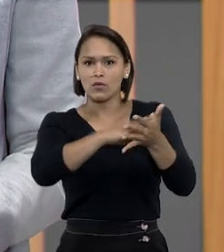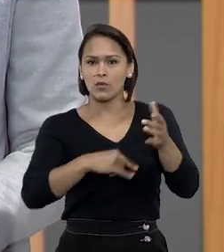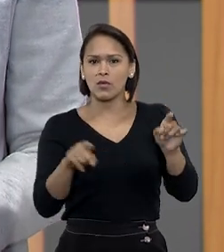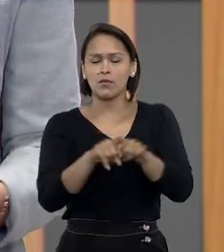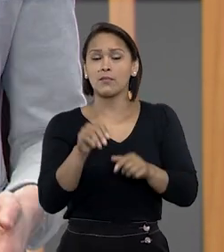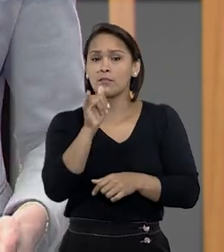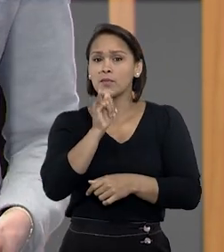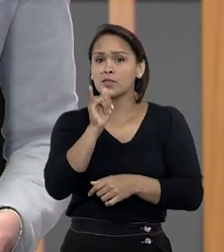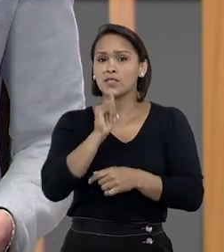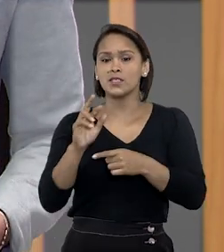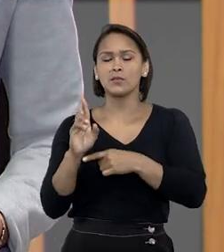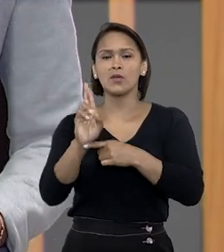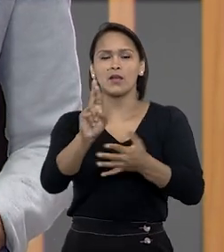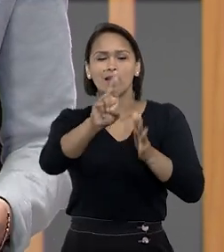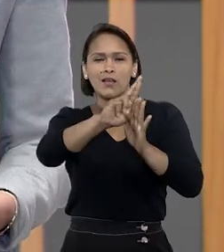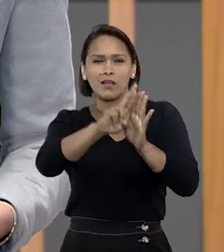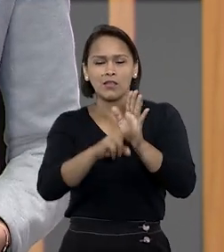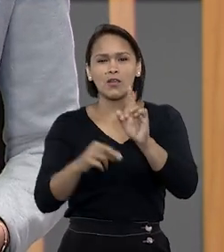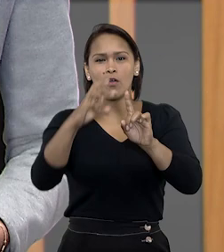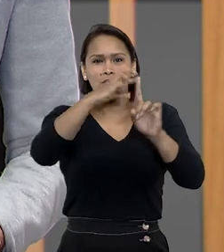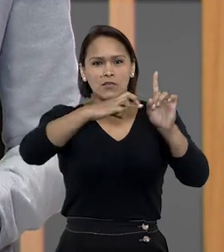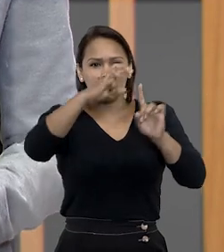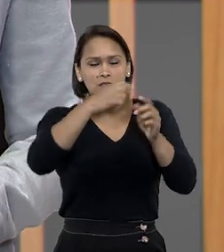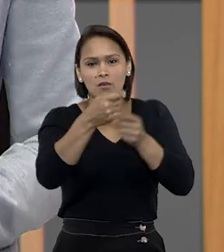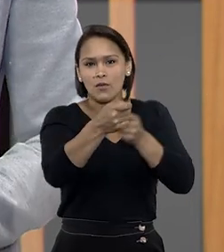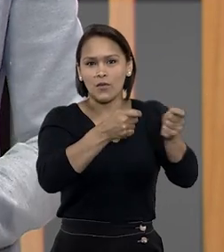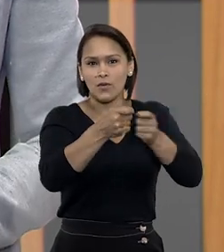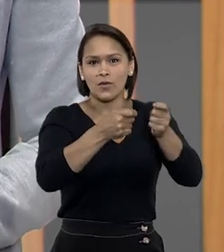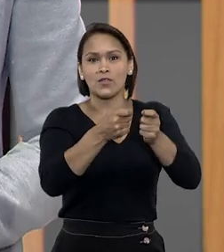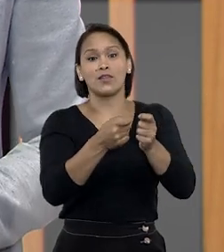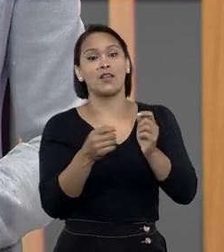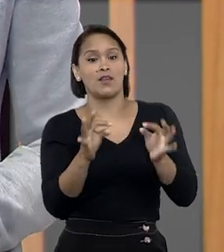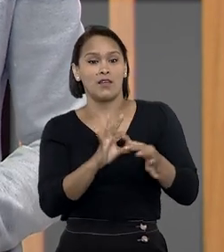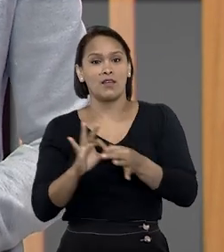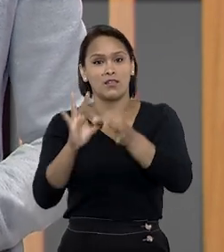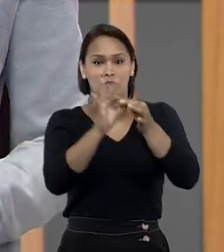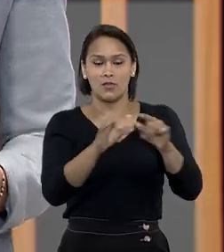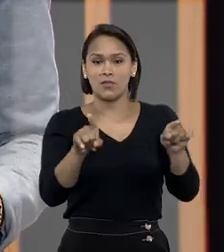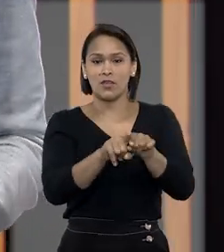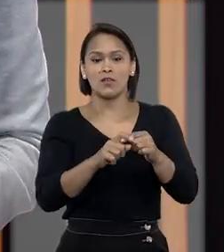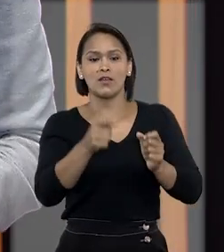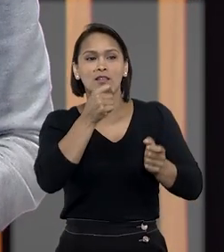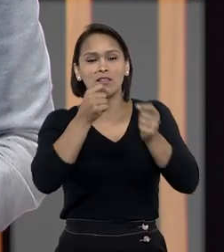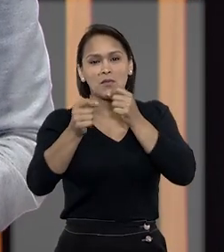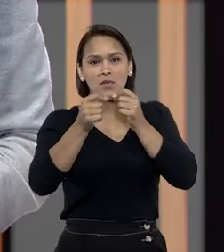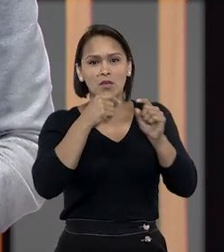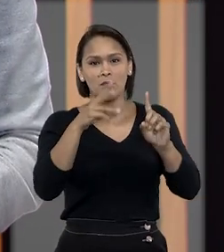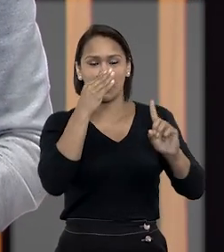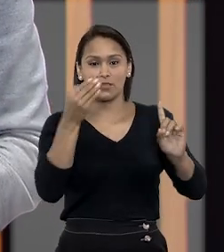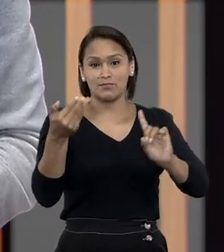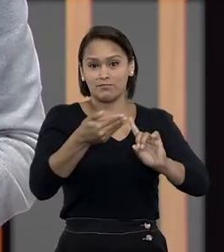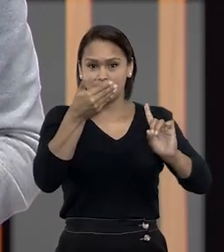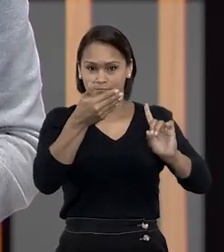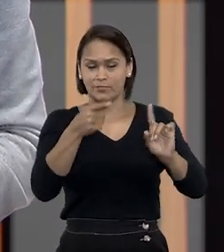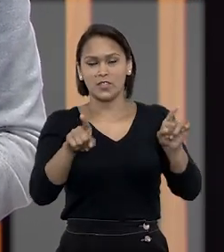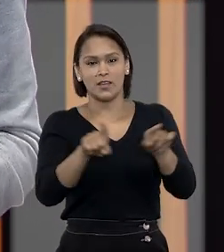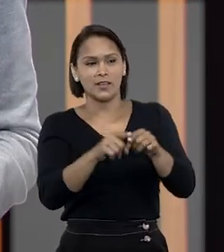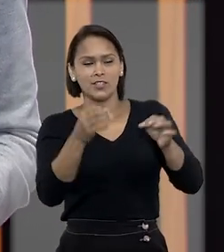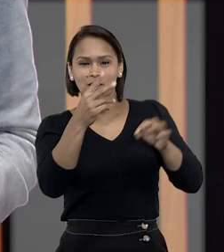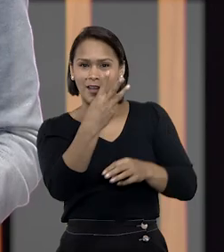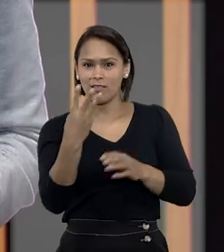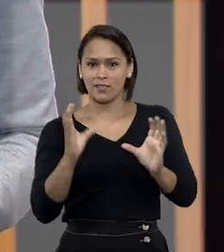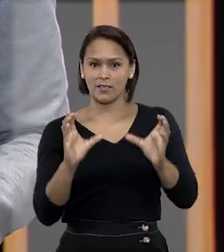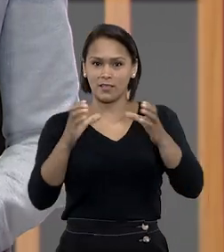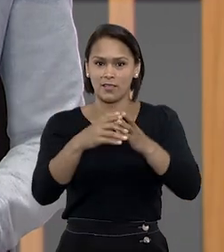documentos, como, por exemplo, relatório de fiscalização da Controladoria Geral da União e depoimentos de Correios. Já